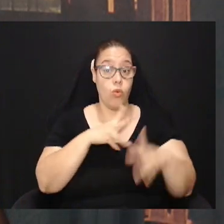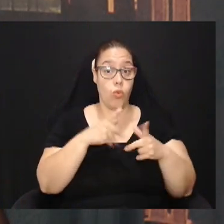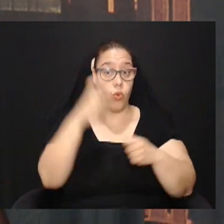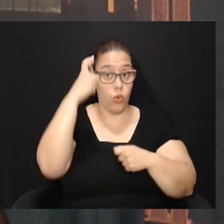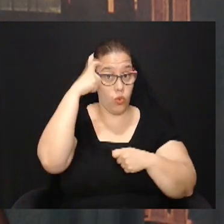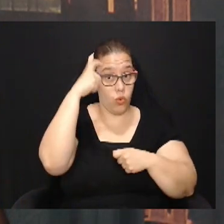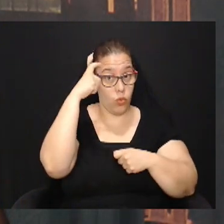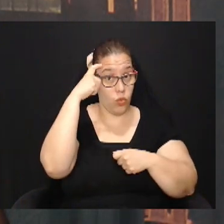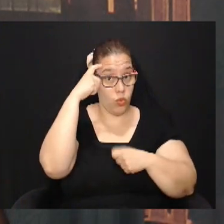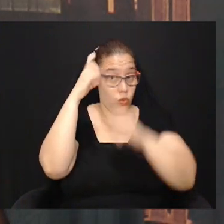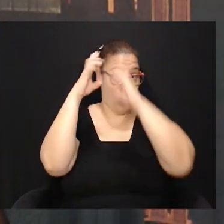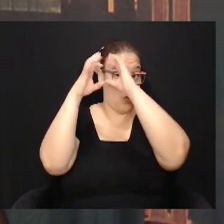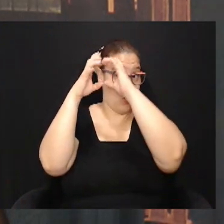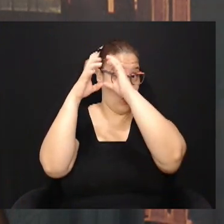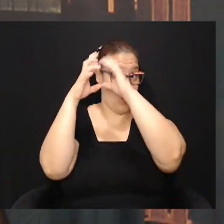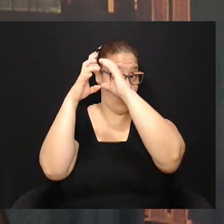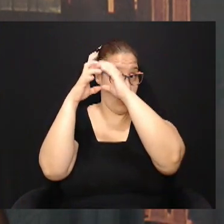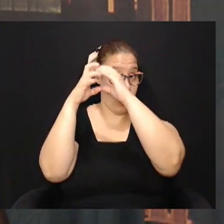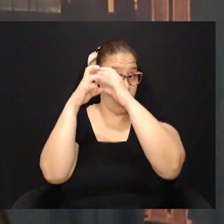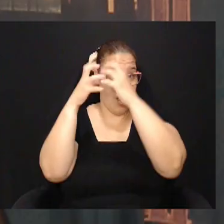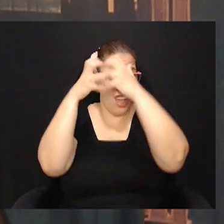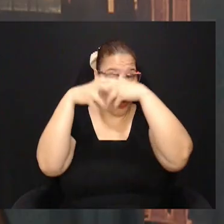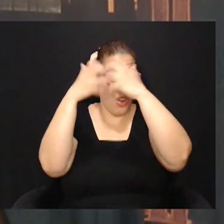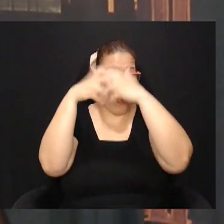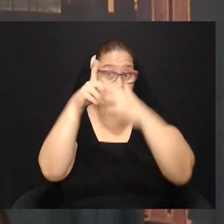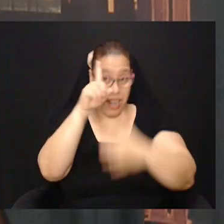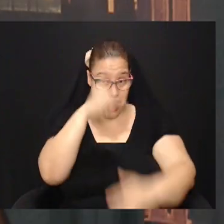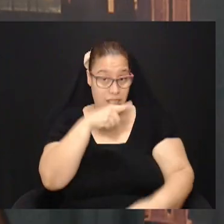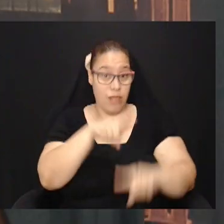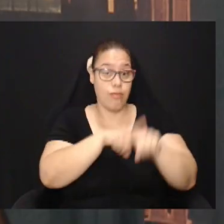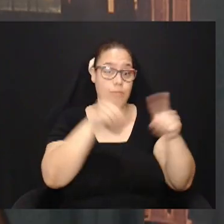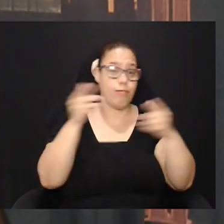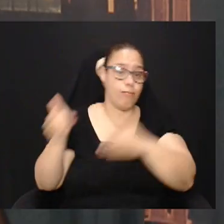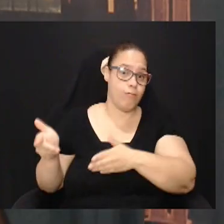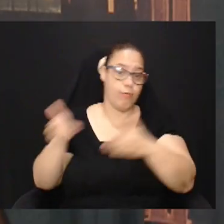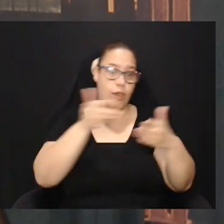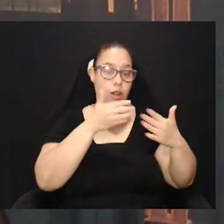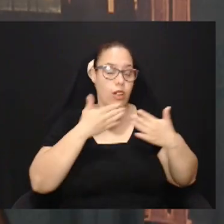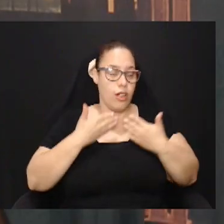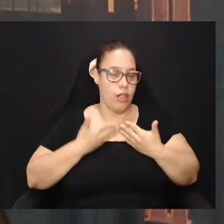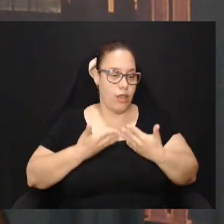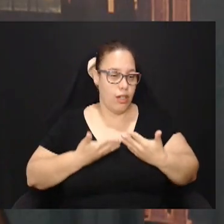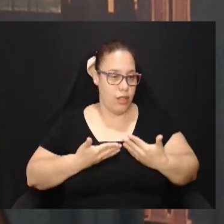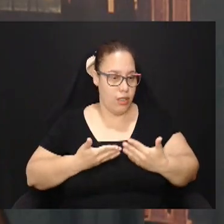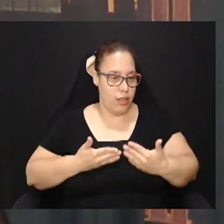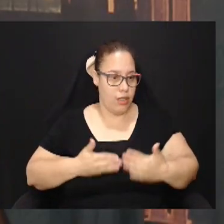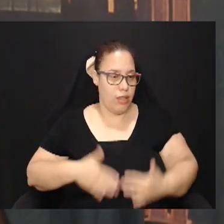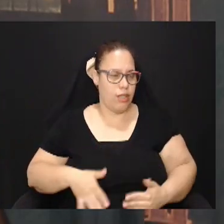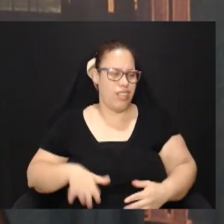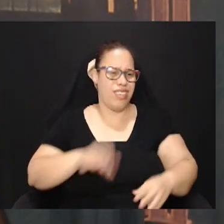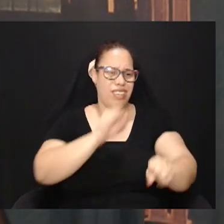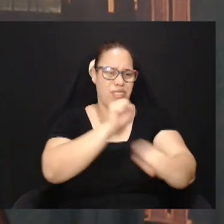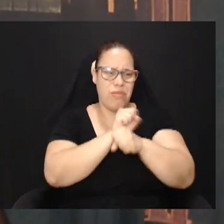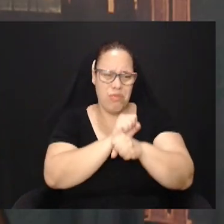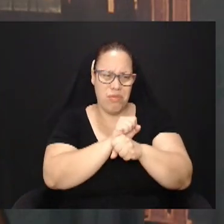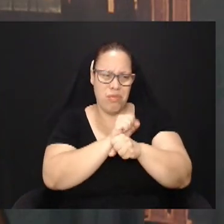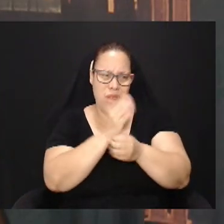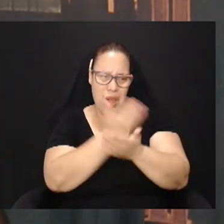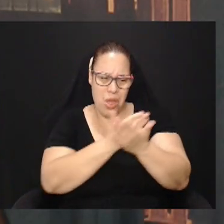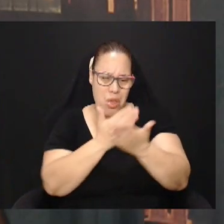a gente pensa em uma coisa extremamente complexa. Mas é trazer isso pro palatável, peraí, se eu tô tratando um